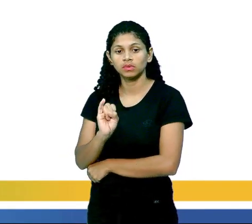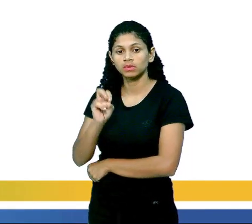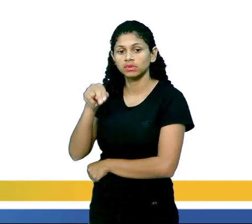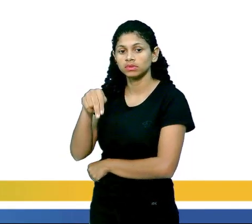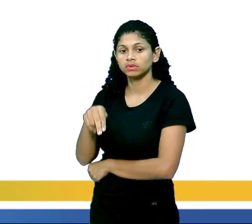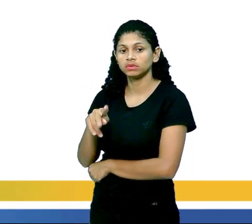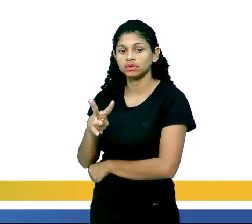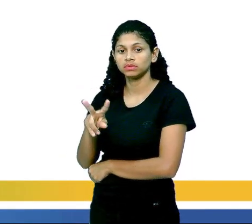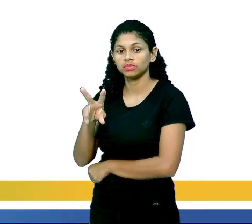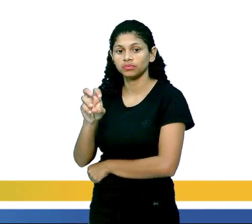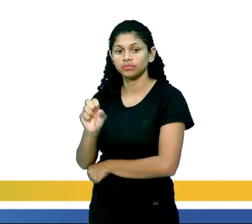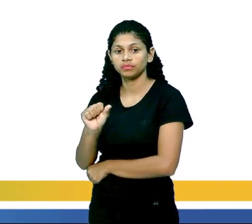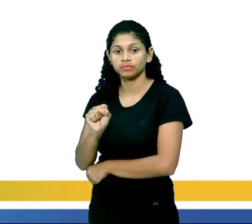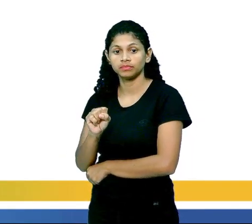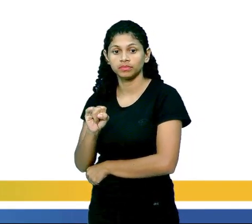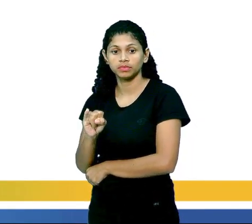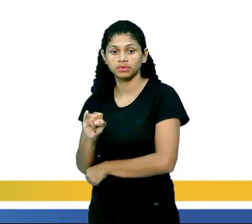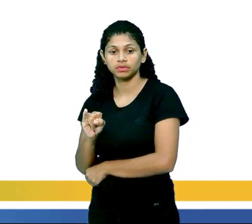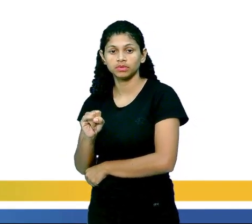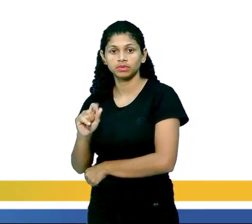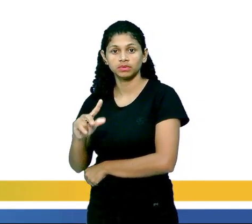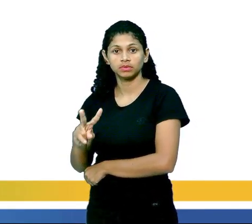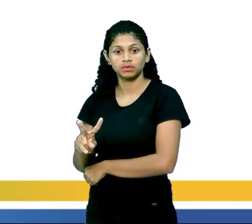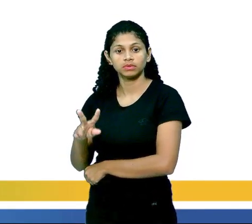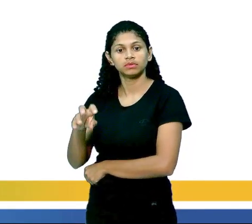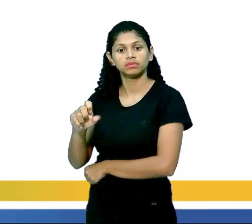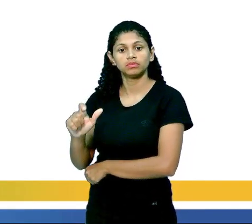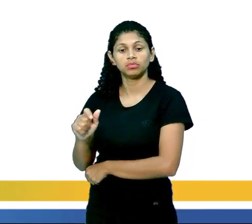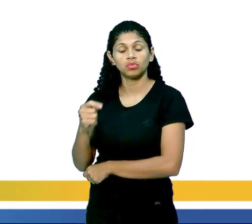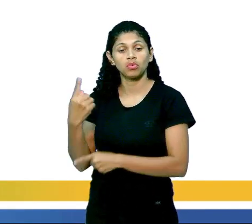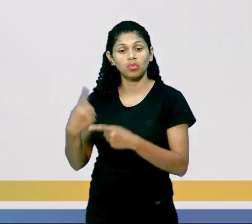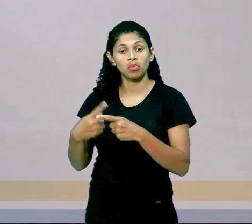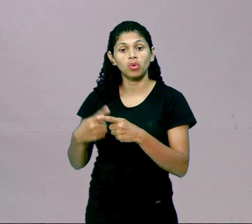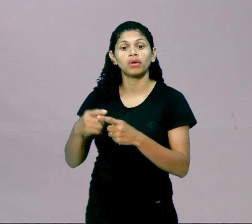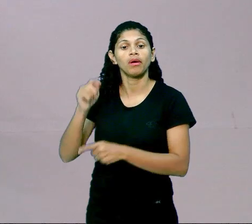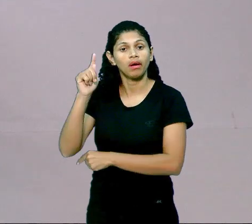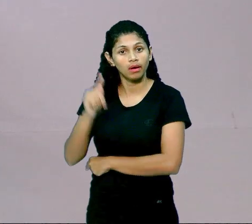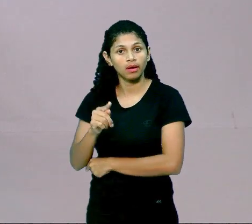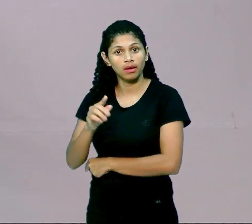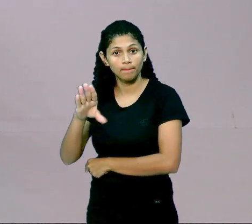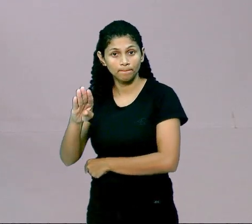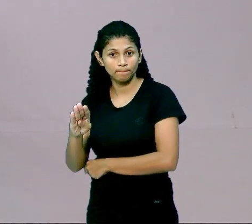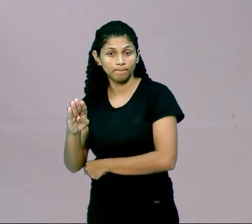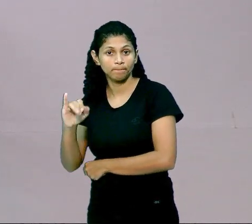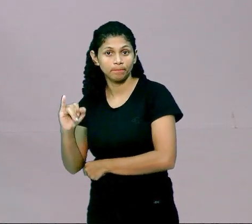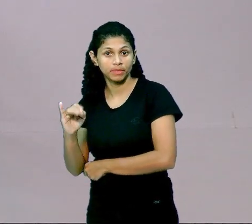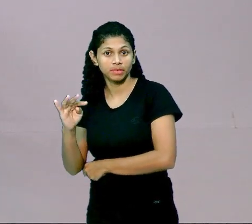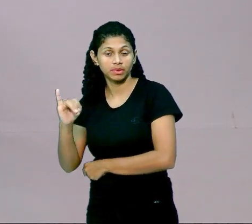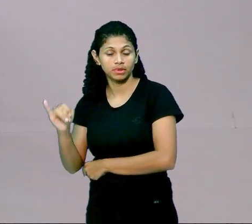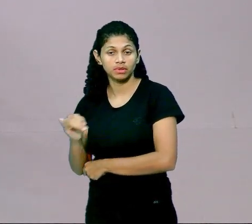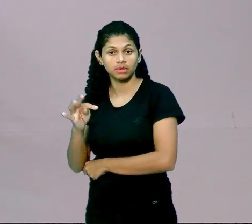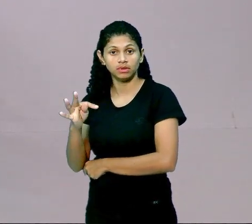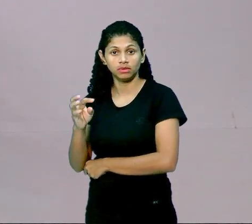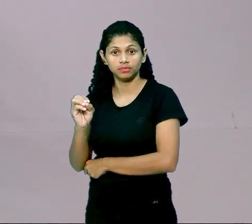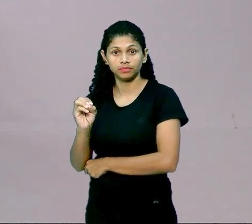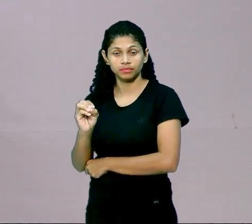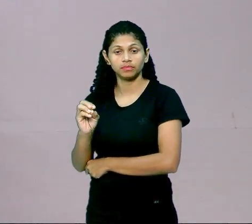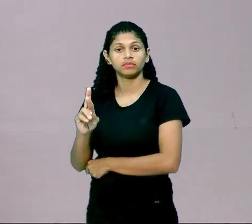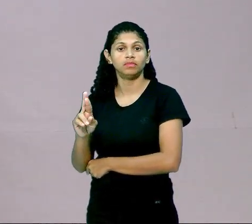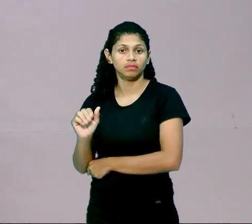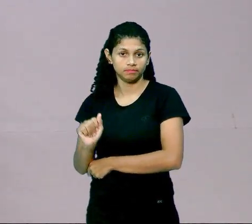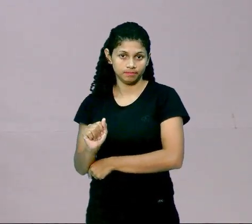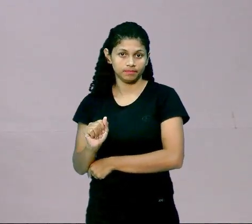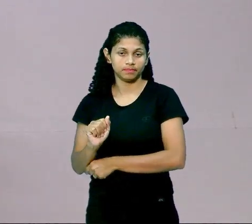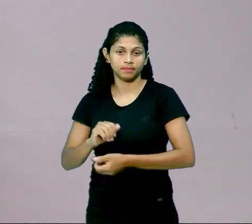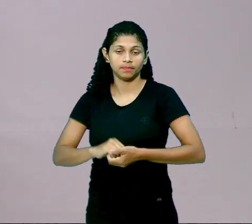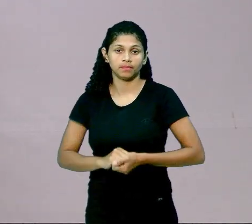A função é invencível, pois ela é bijetora. E aí? Como é que a